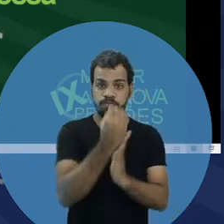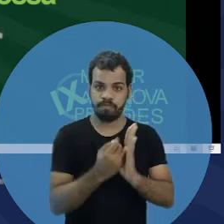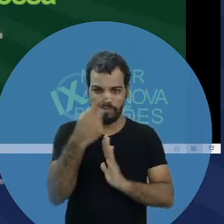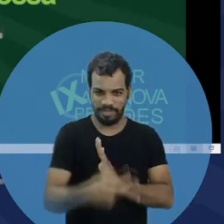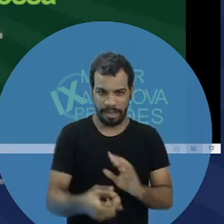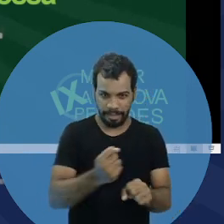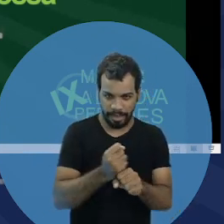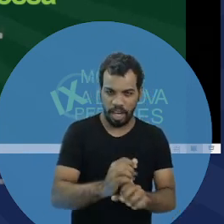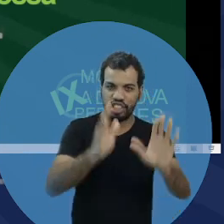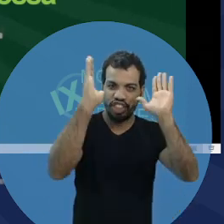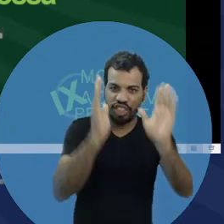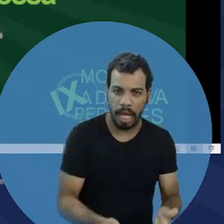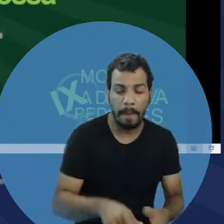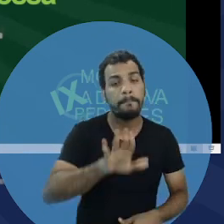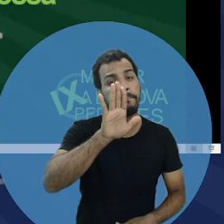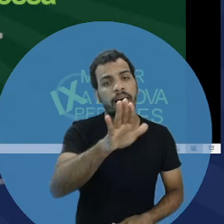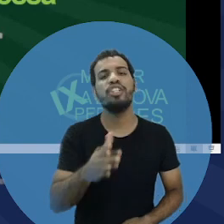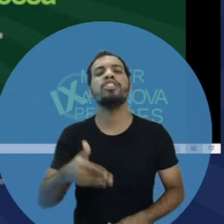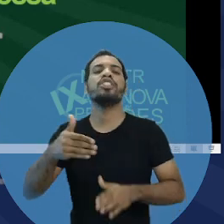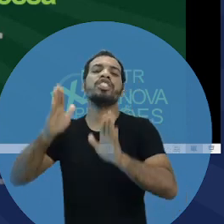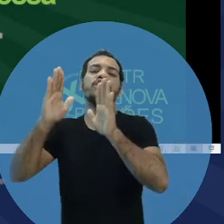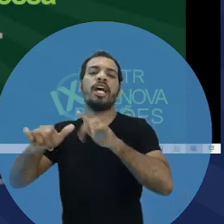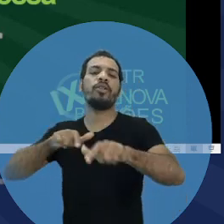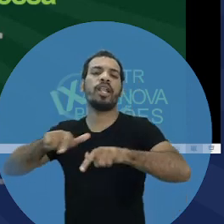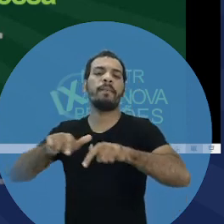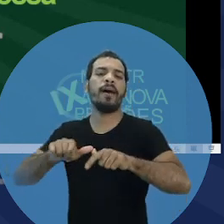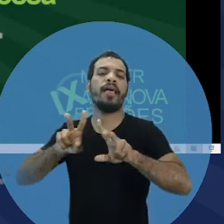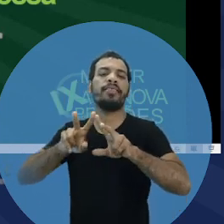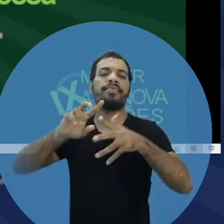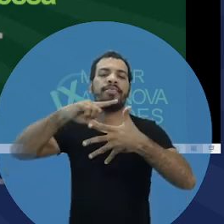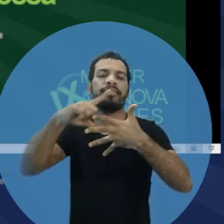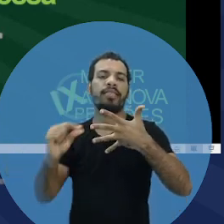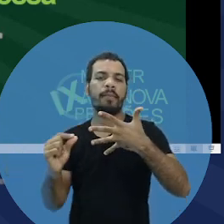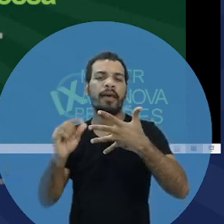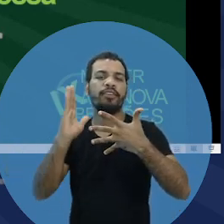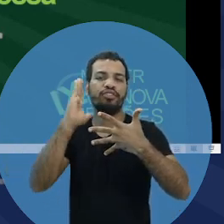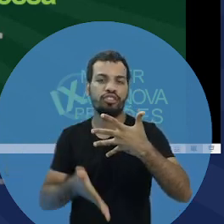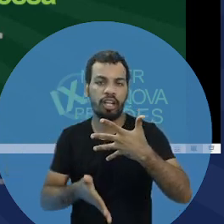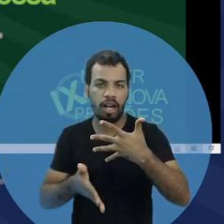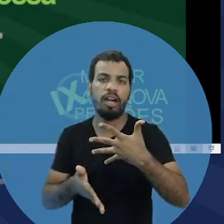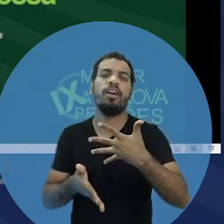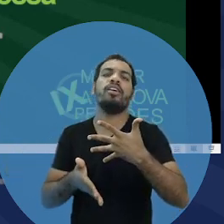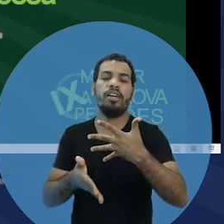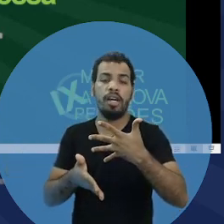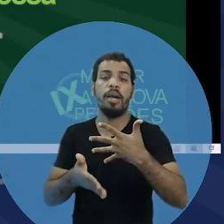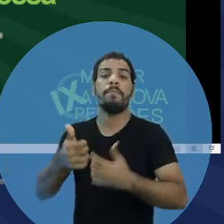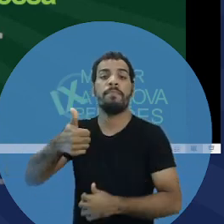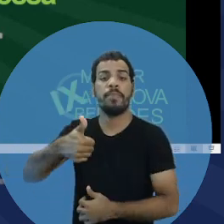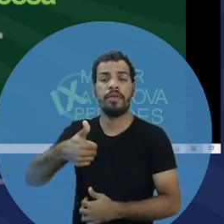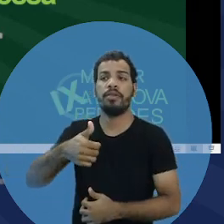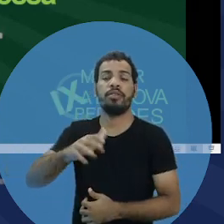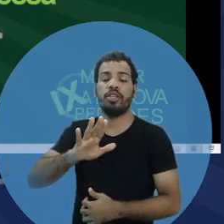um trabalho dentro dessas temáticas desde o ano de